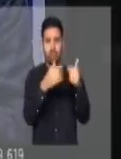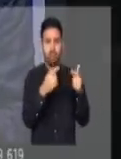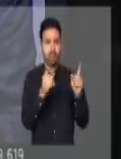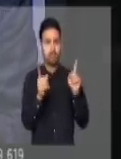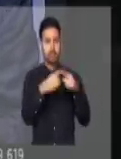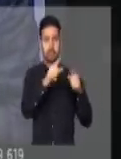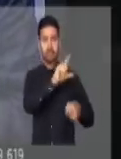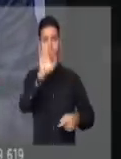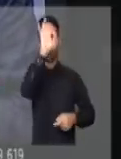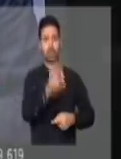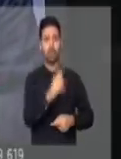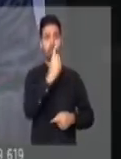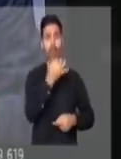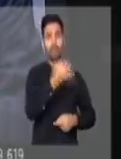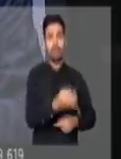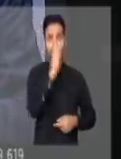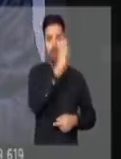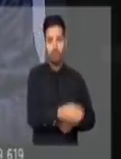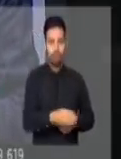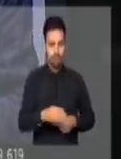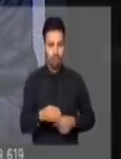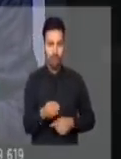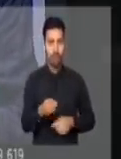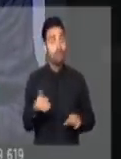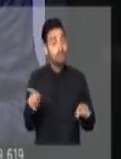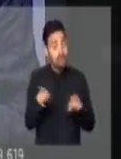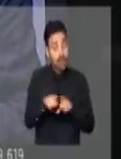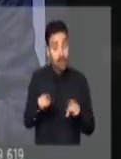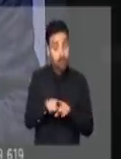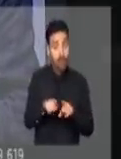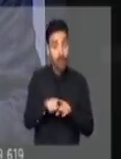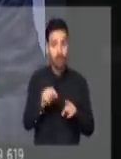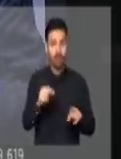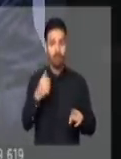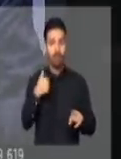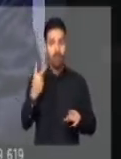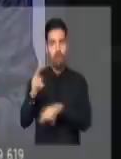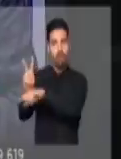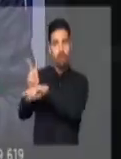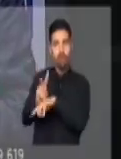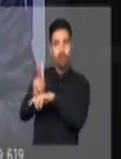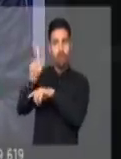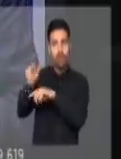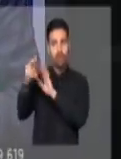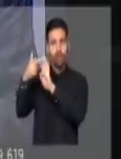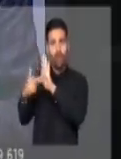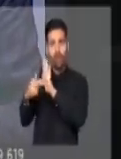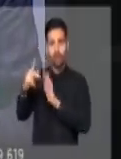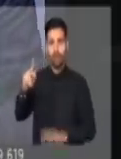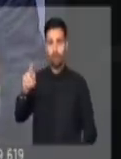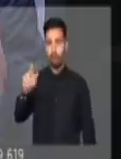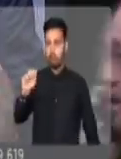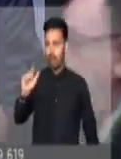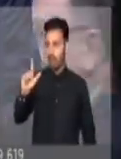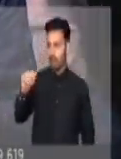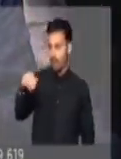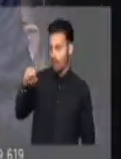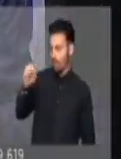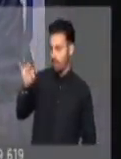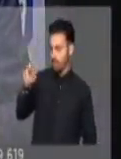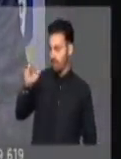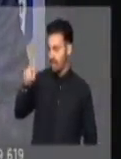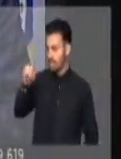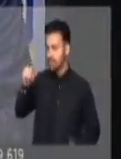de parâmetros voláteis, que tomou emprestado do parlamentarismo um espírito normativo alheio